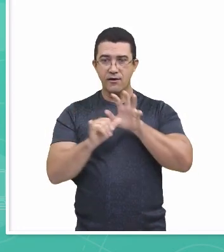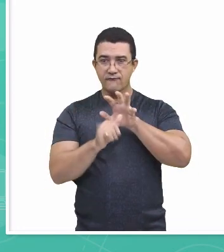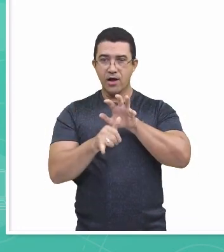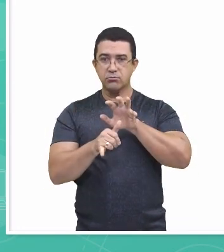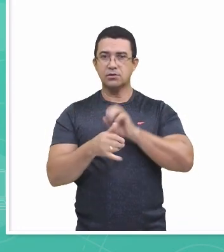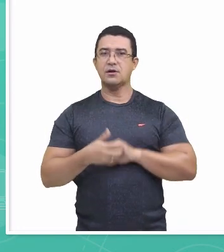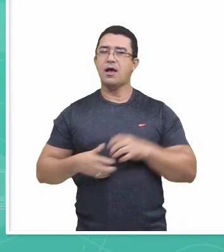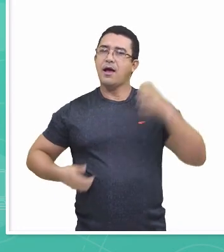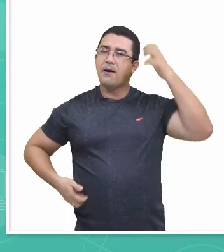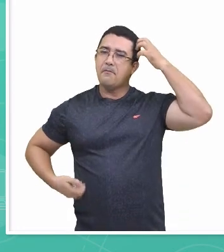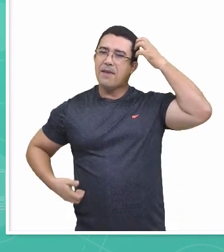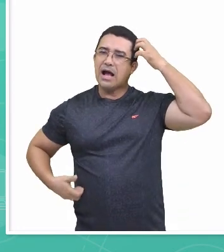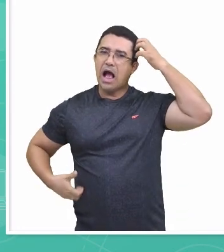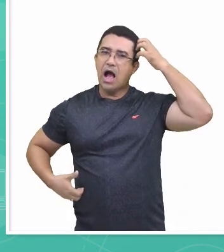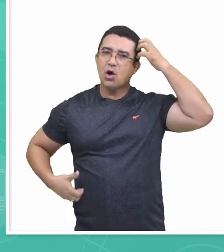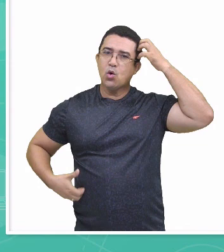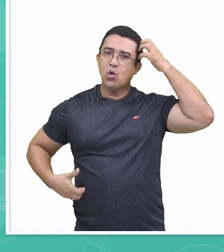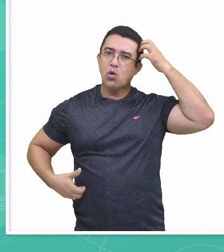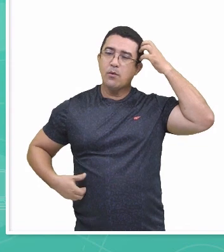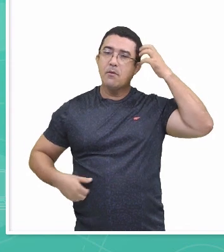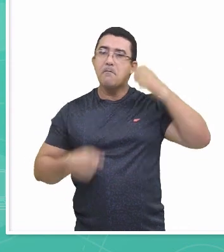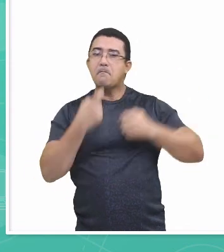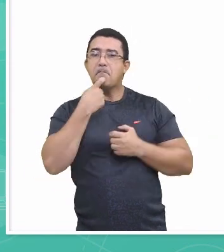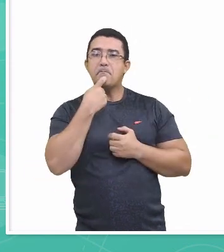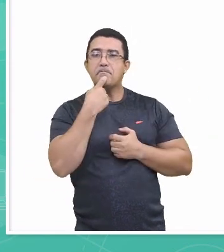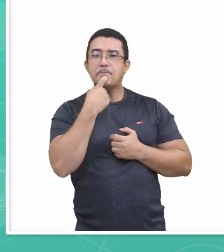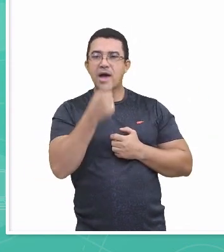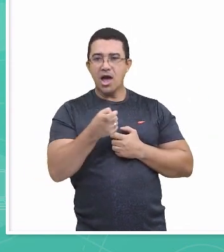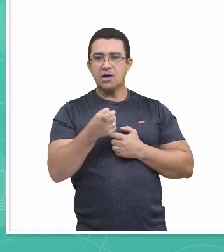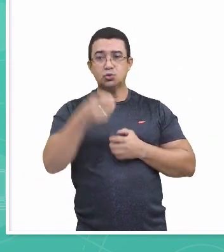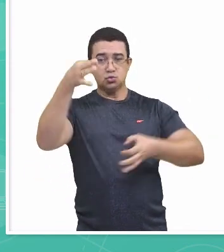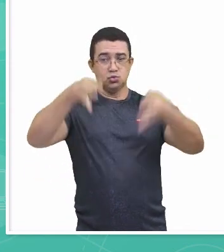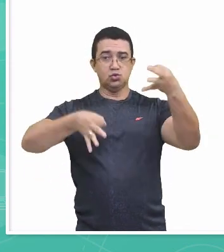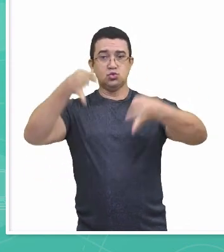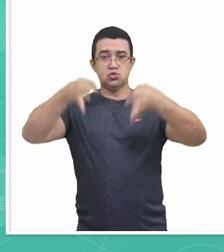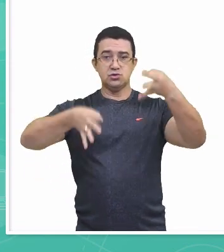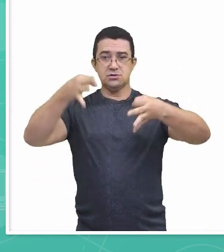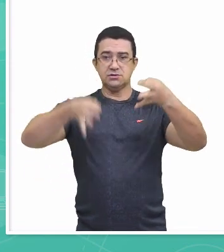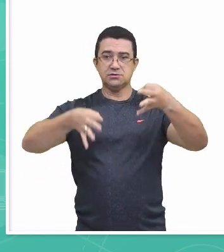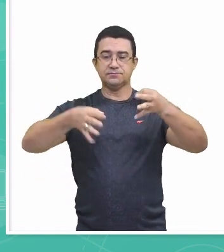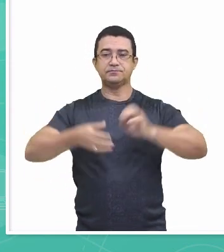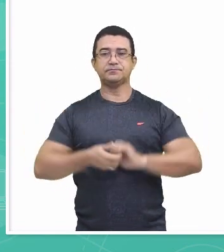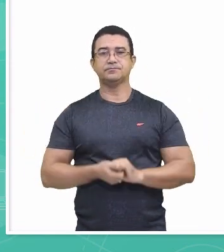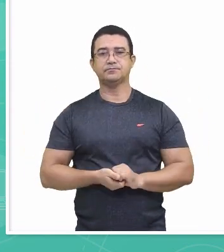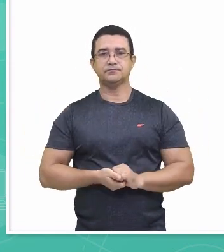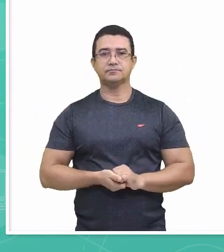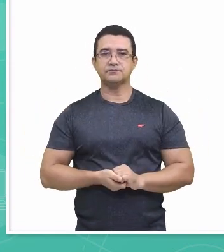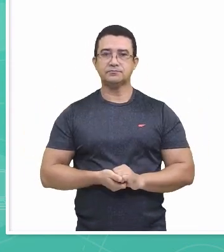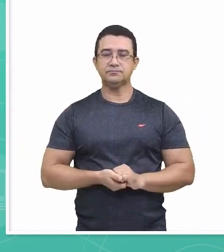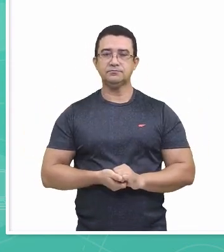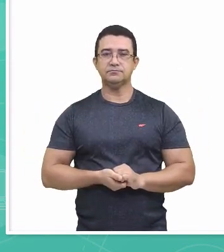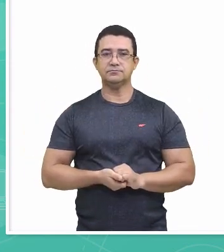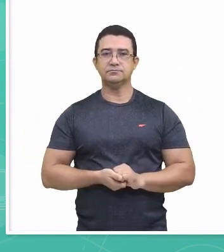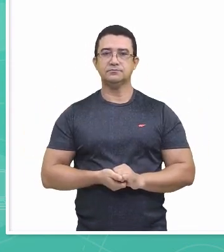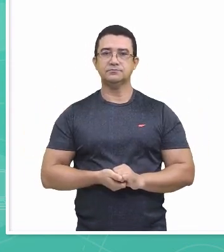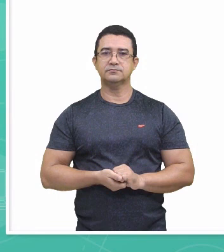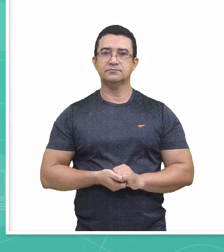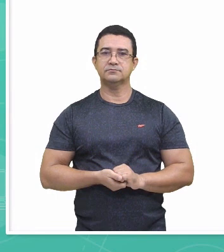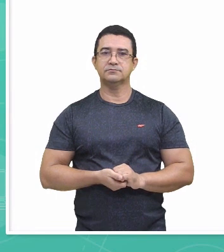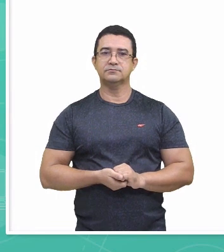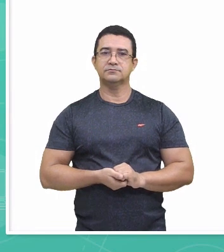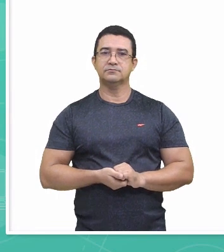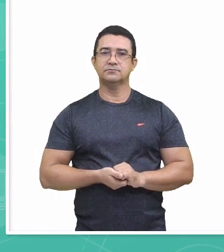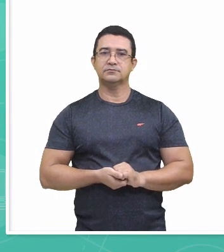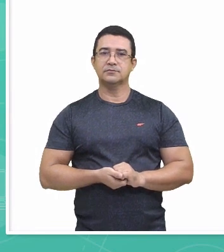o macaco perante o juiz de direito. Muito bem, leiam comigo esse texto, leiam comigo. Olha só,